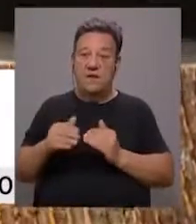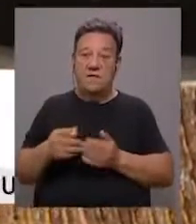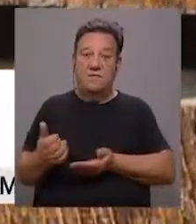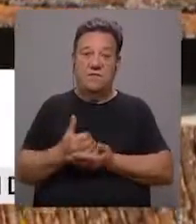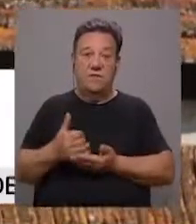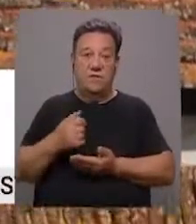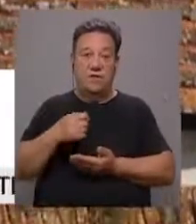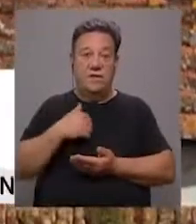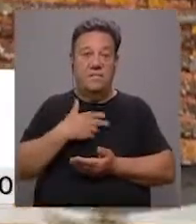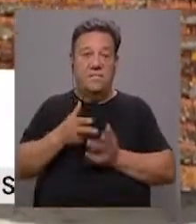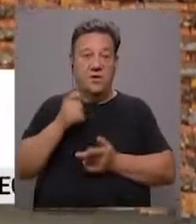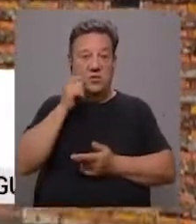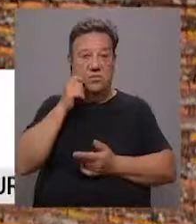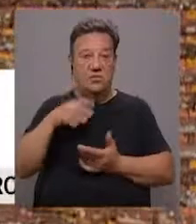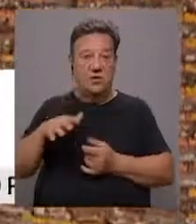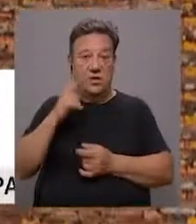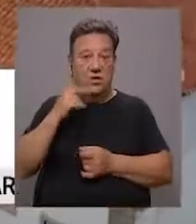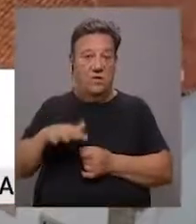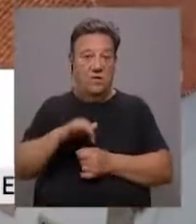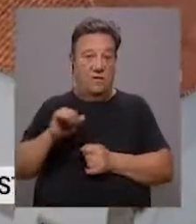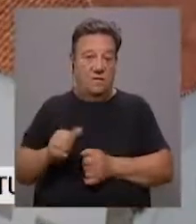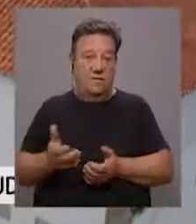empresas turísticas locais.